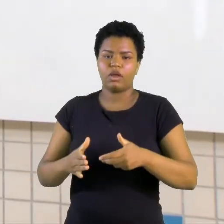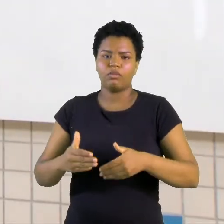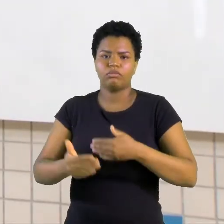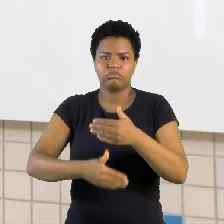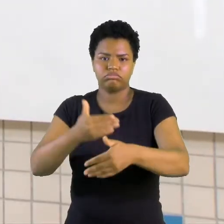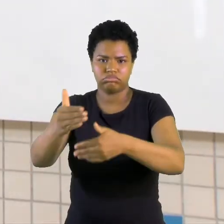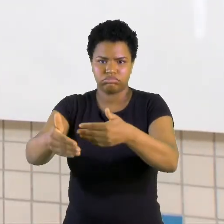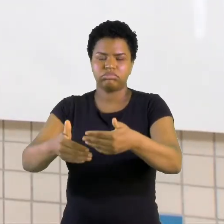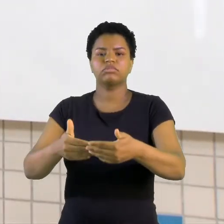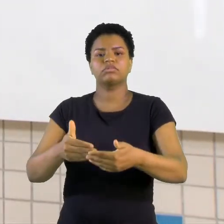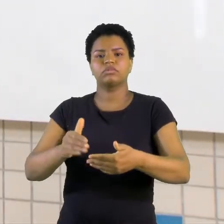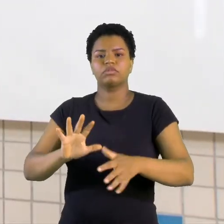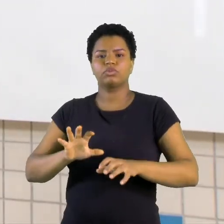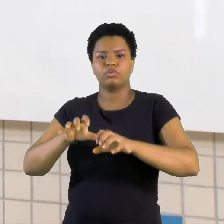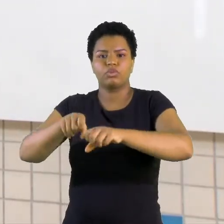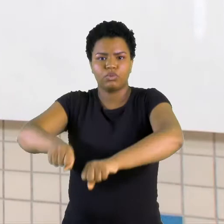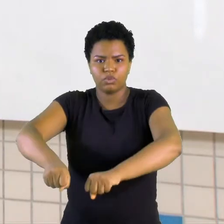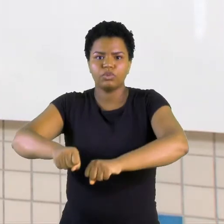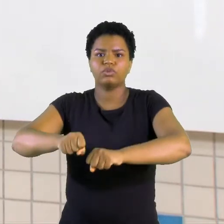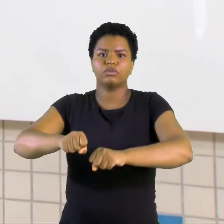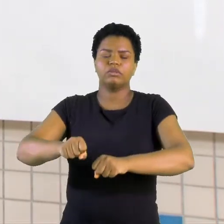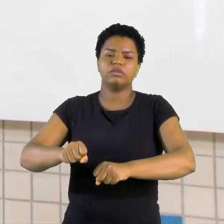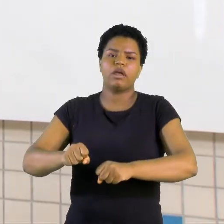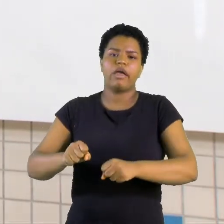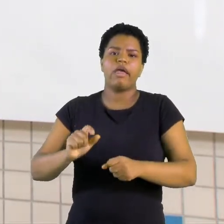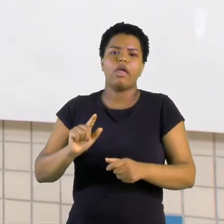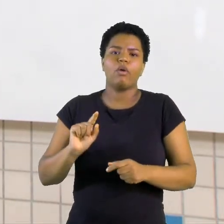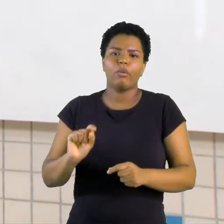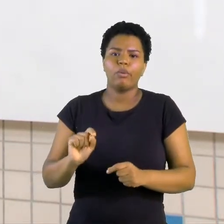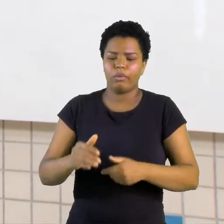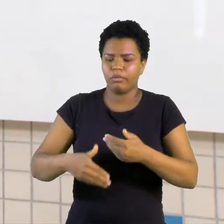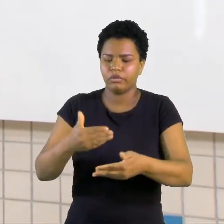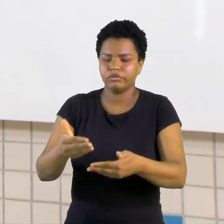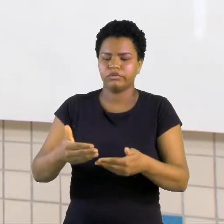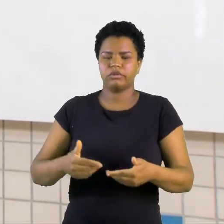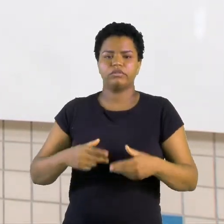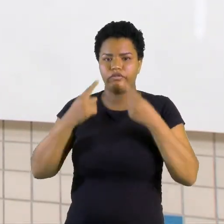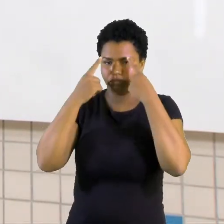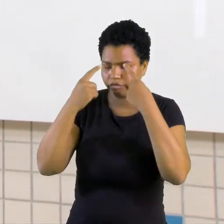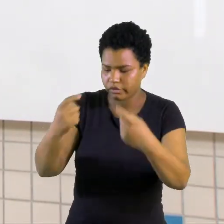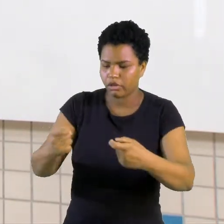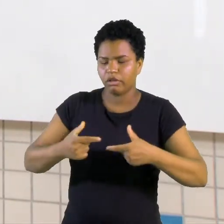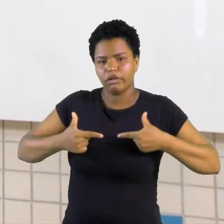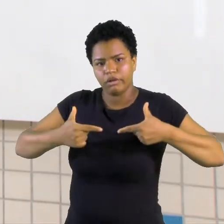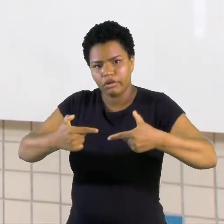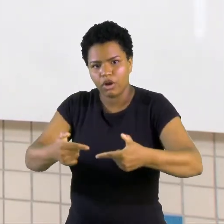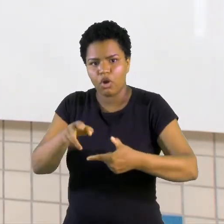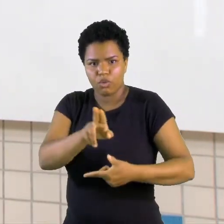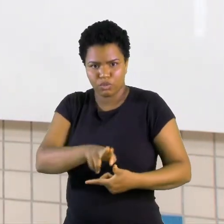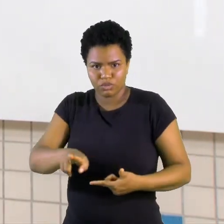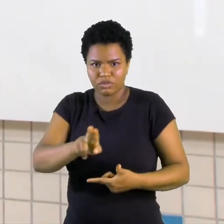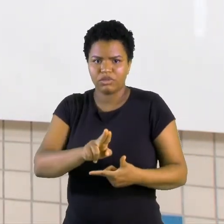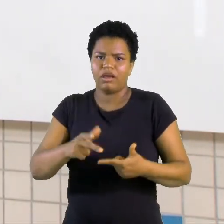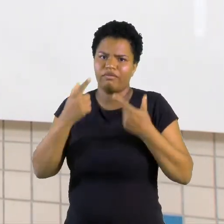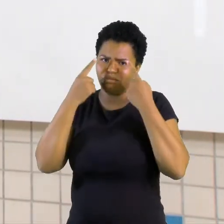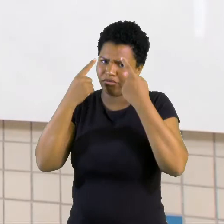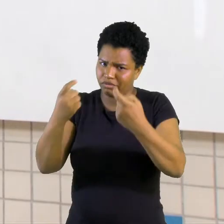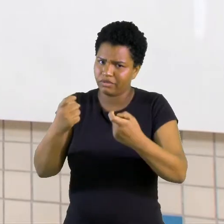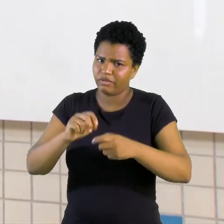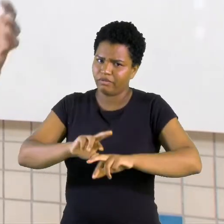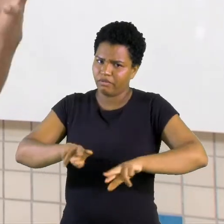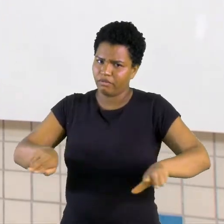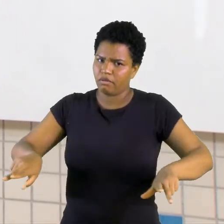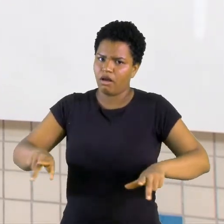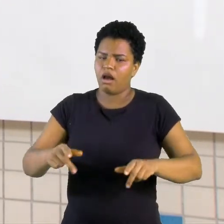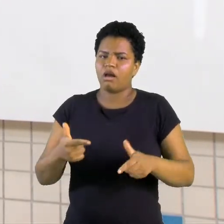pautado na violência, foi um processo pautado na guerra, né? Onde eles utilizaram várias faces, né, da violência, como a guerra, armamentos